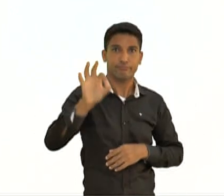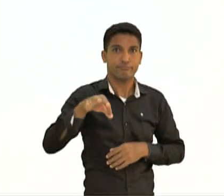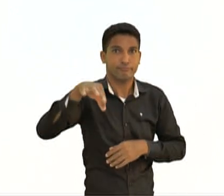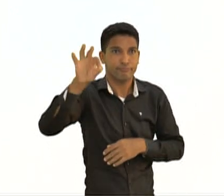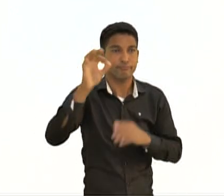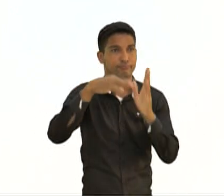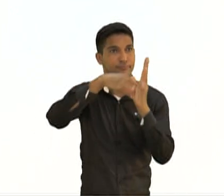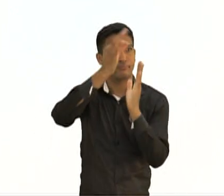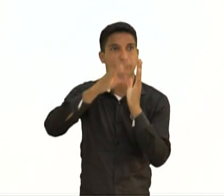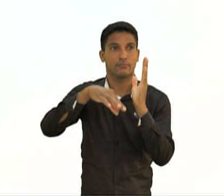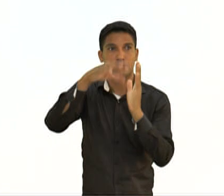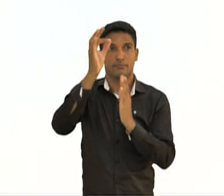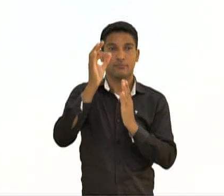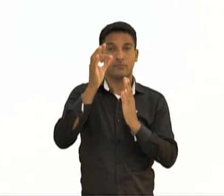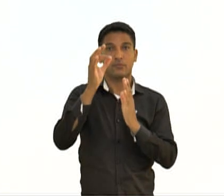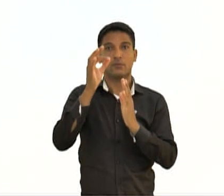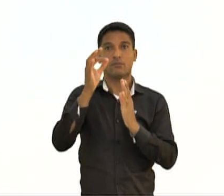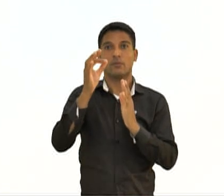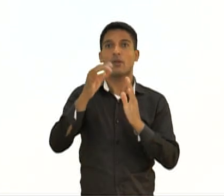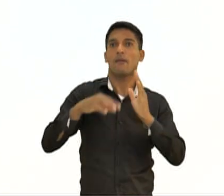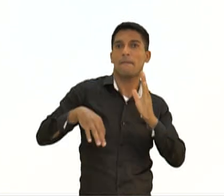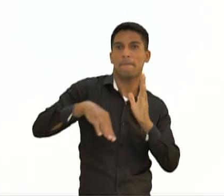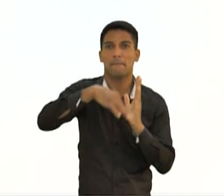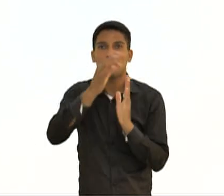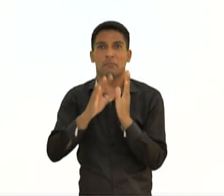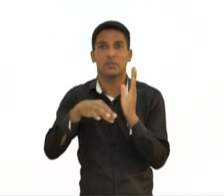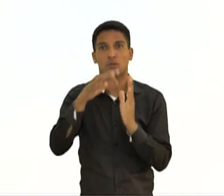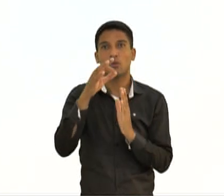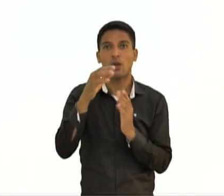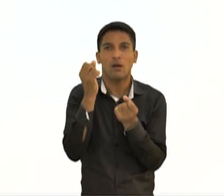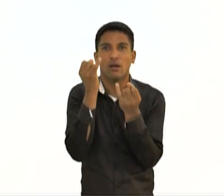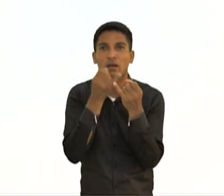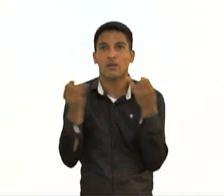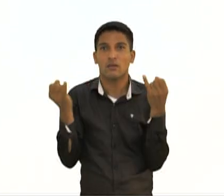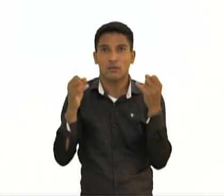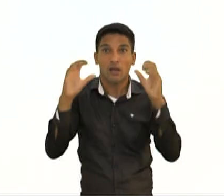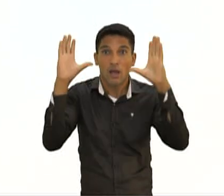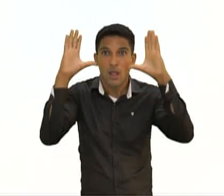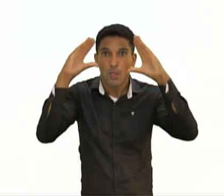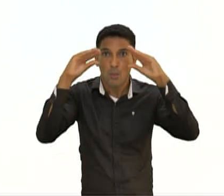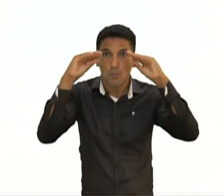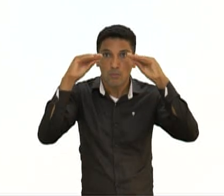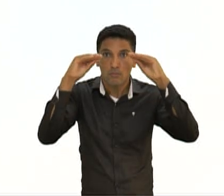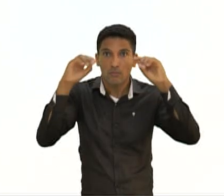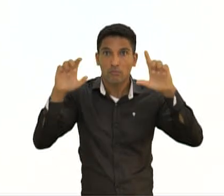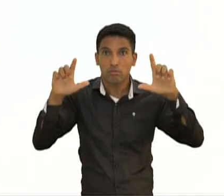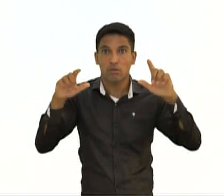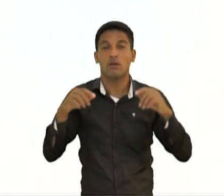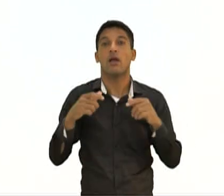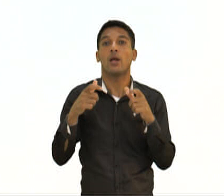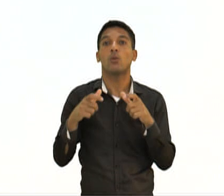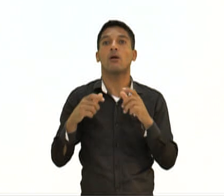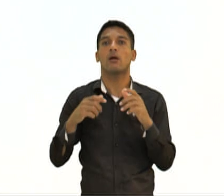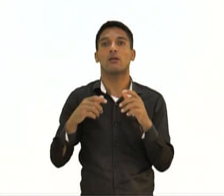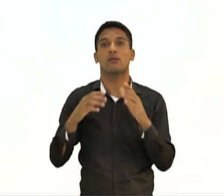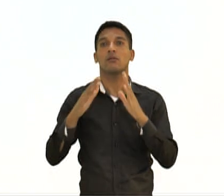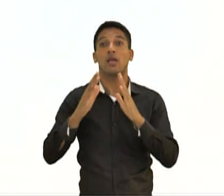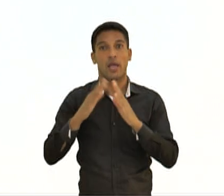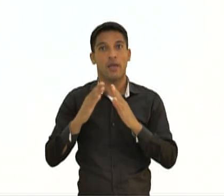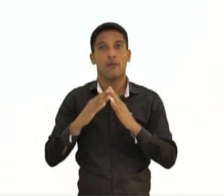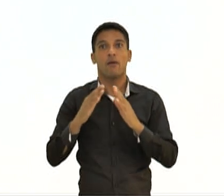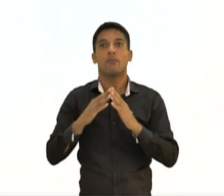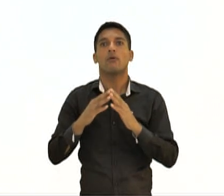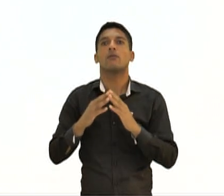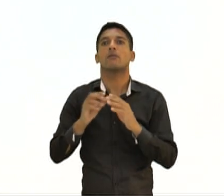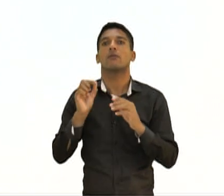mostrar realmente uma pintura como se fosse uma noite, né? Uma região onde ele morou, inclusive. Porém, a gente vê que